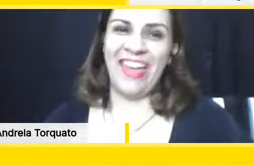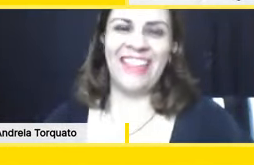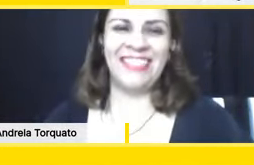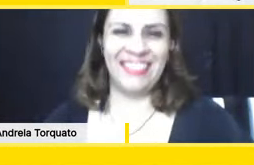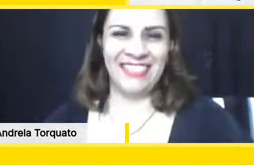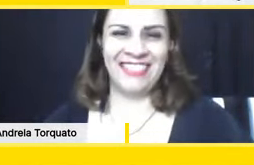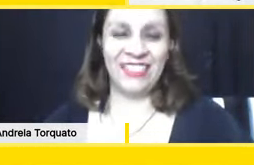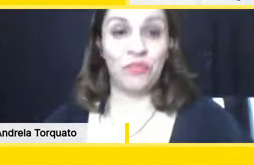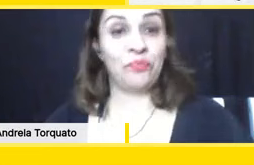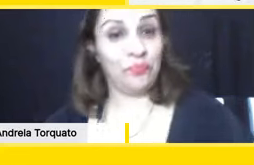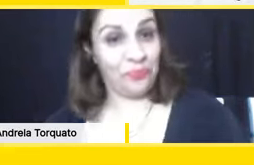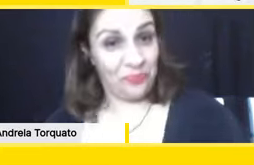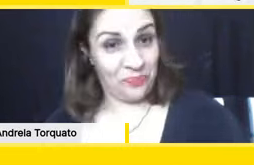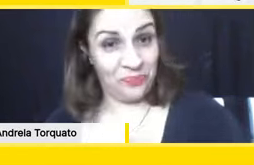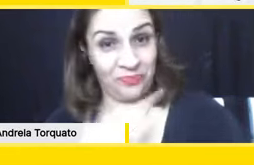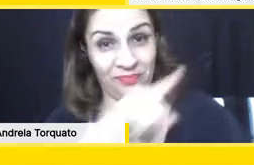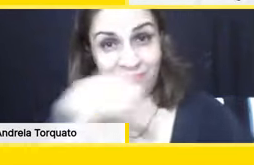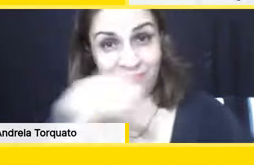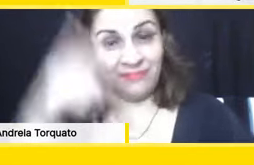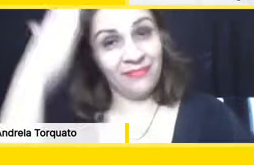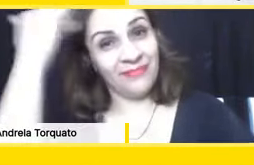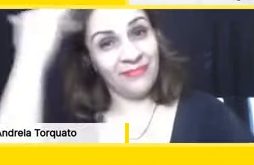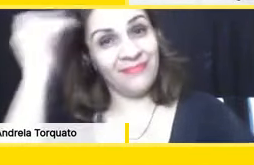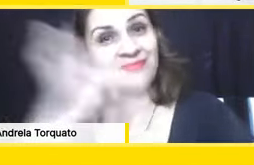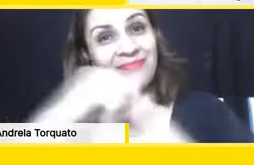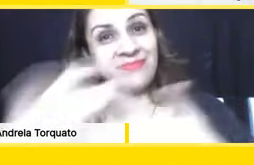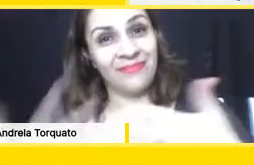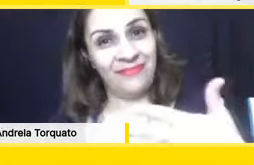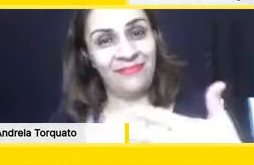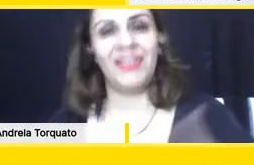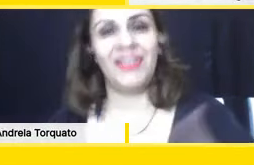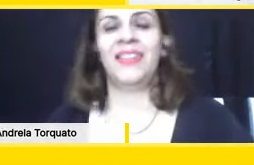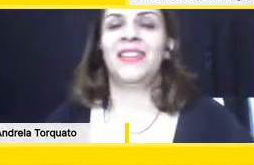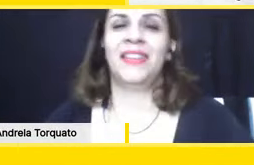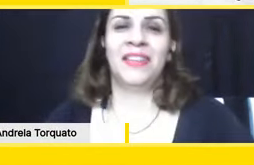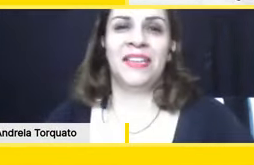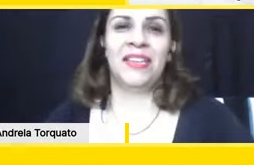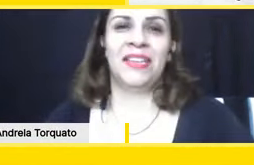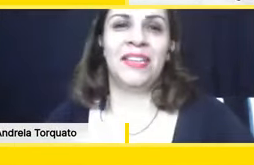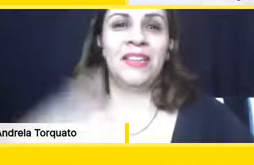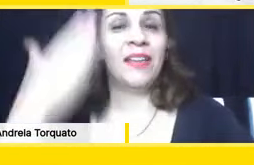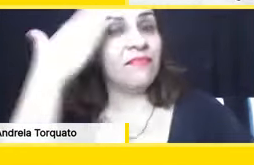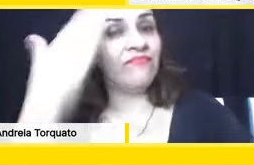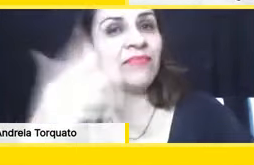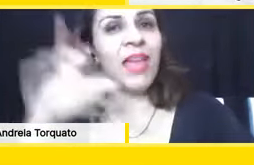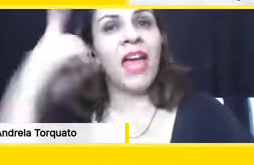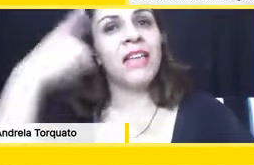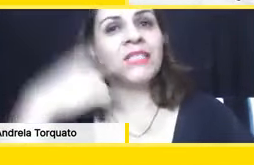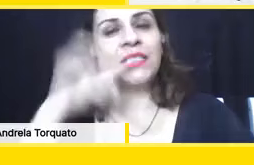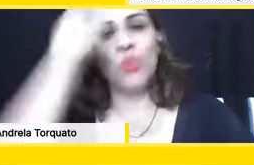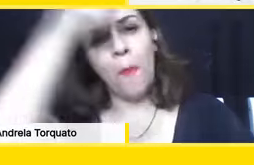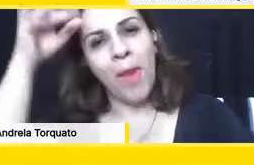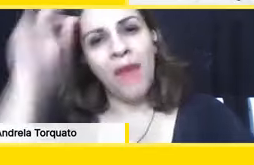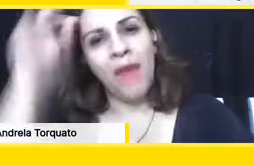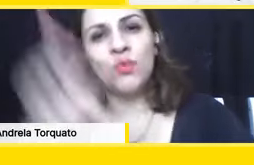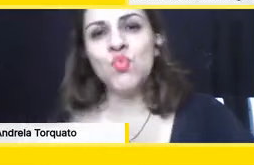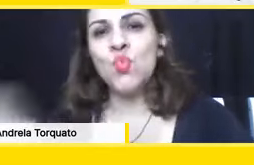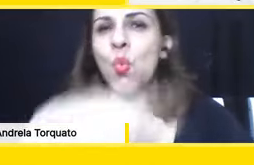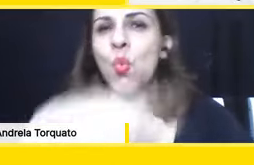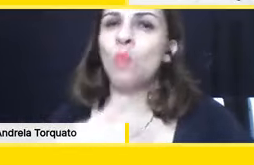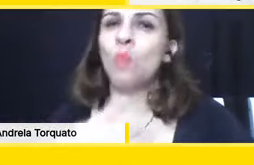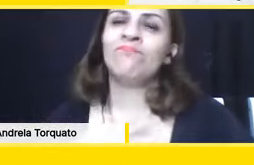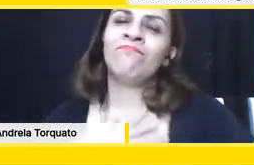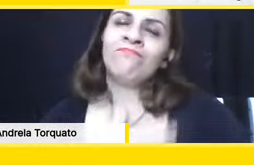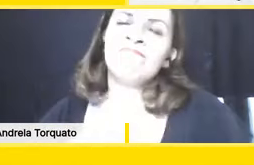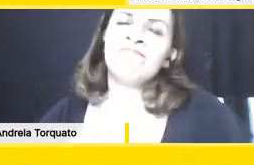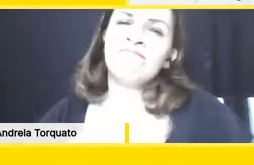Então, eu gostaria de agradecer, Andrea Torquato, agradecer, deputado Delmasso, agradecer a todos vocês. Quero desejar